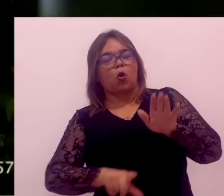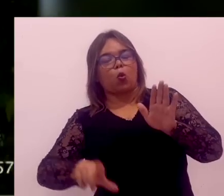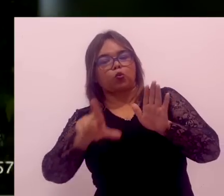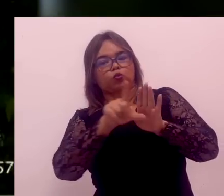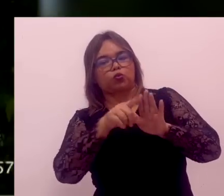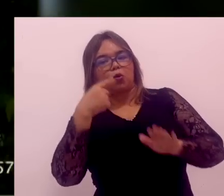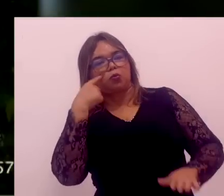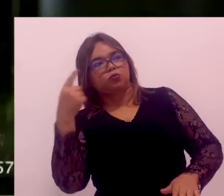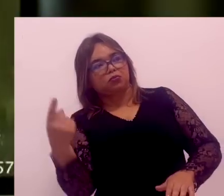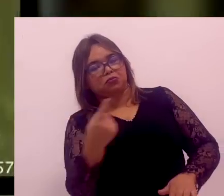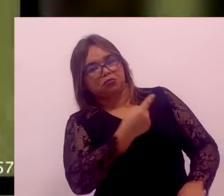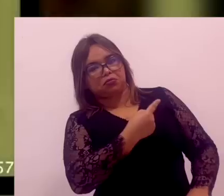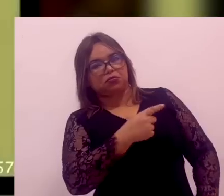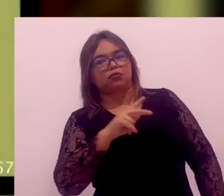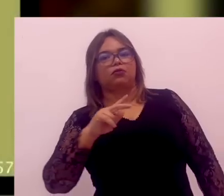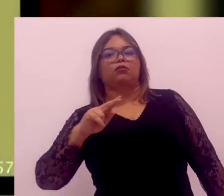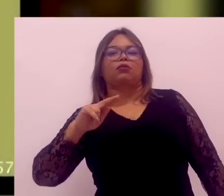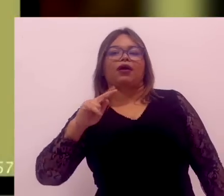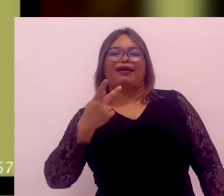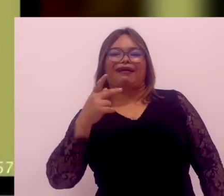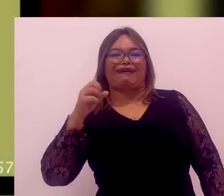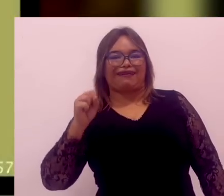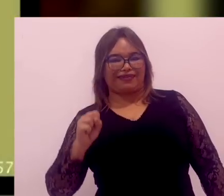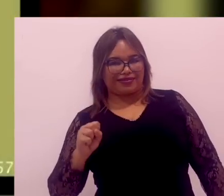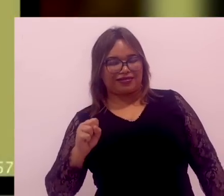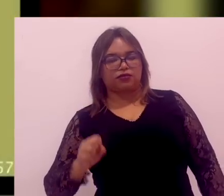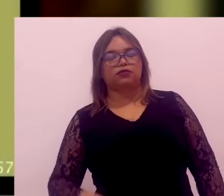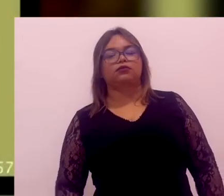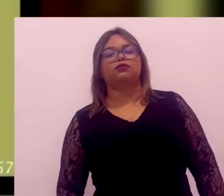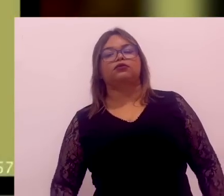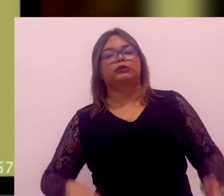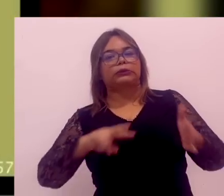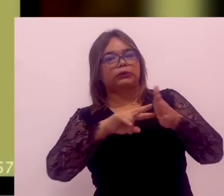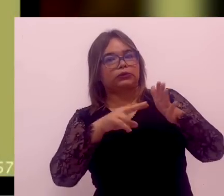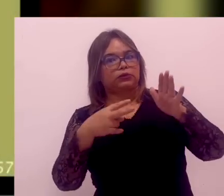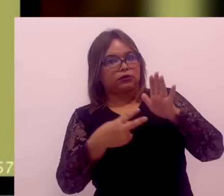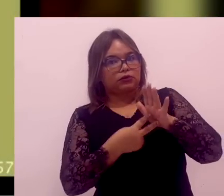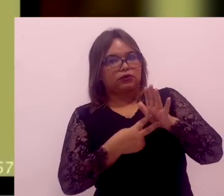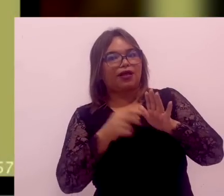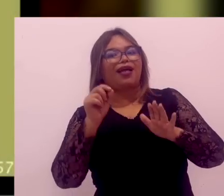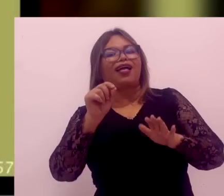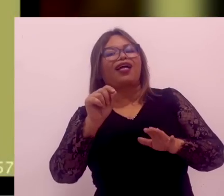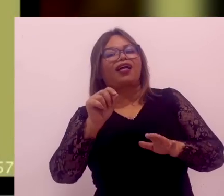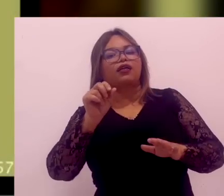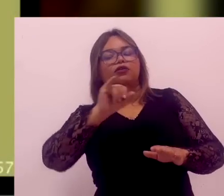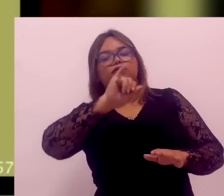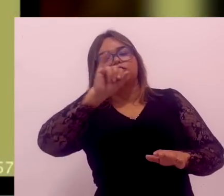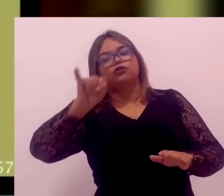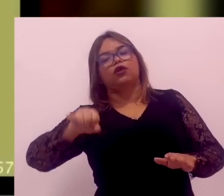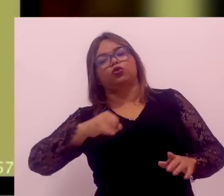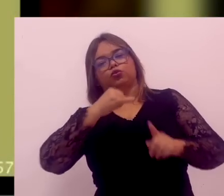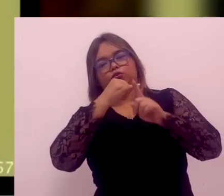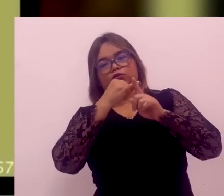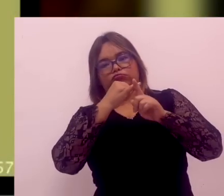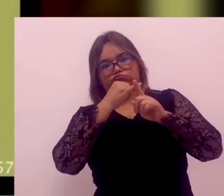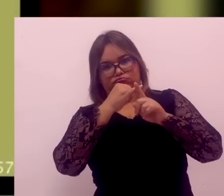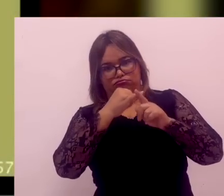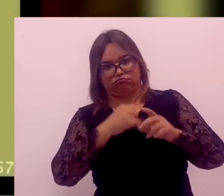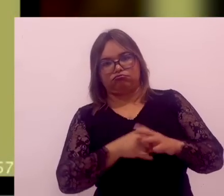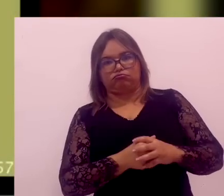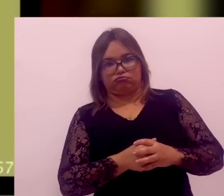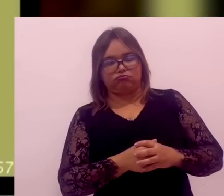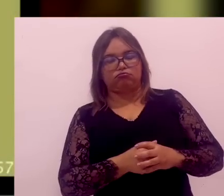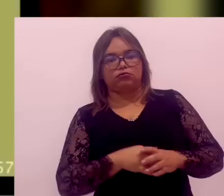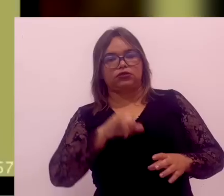ordem jesuítica. Isis, Horus e Set. Esta janela de vidro fumê fica clara